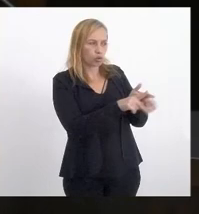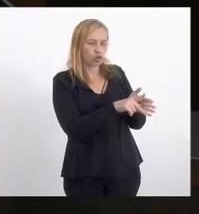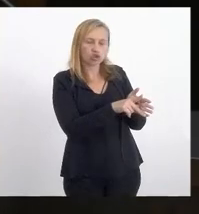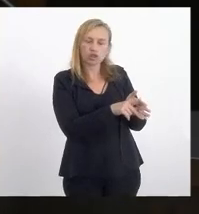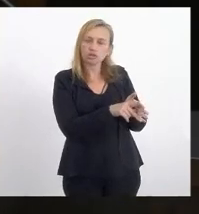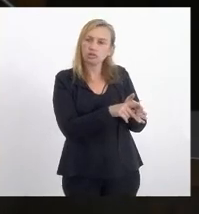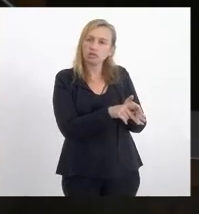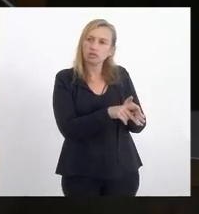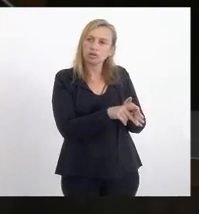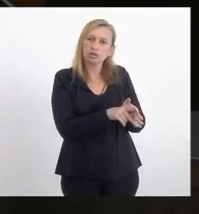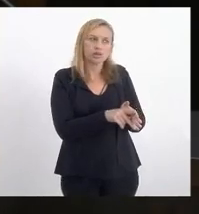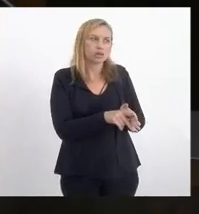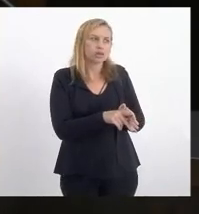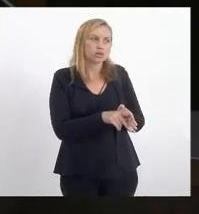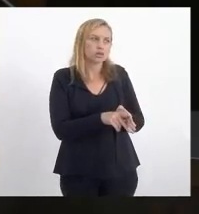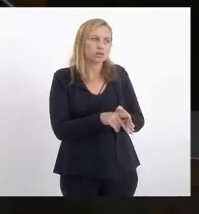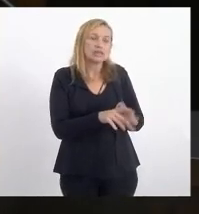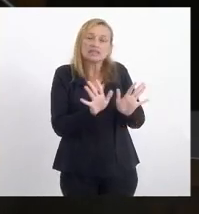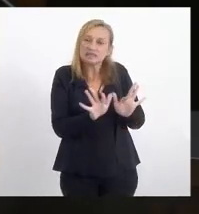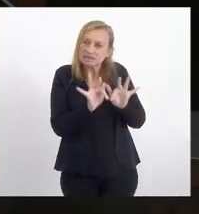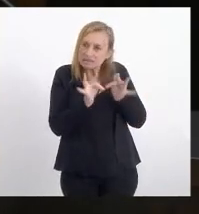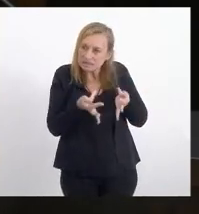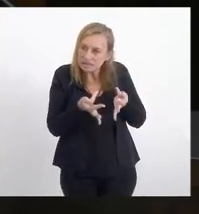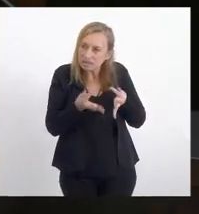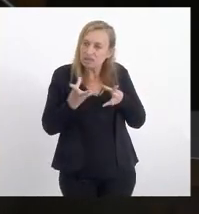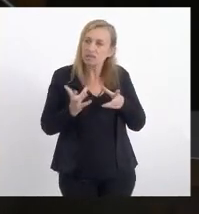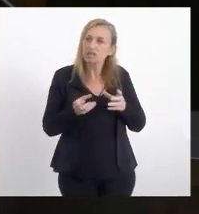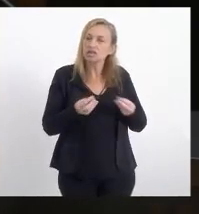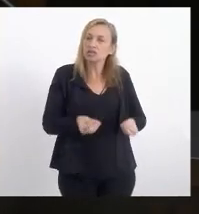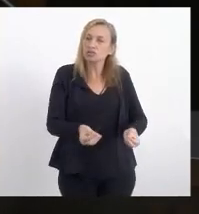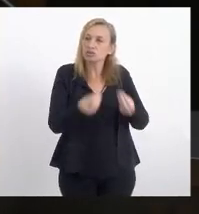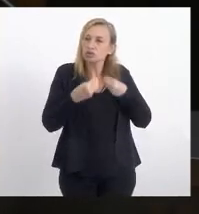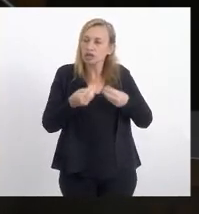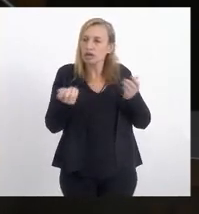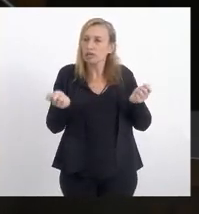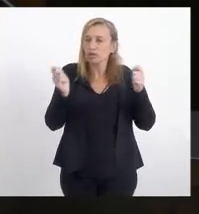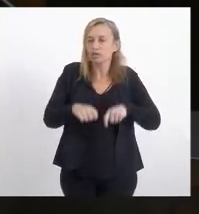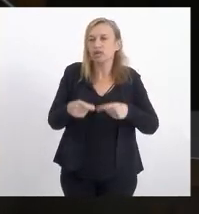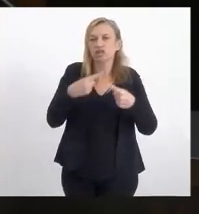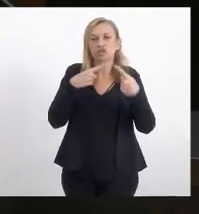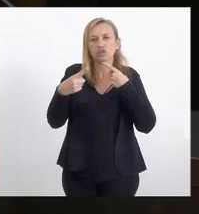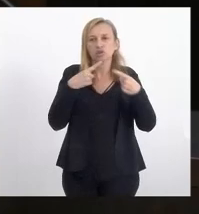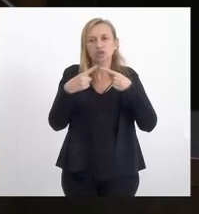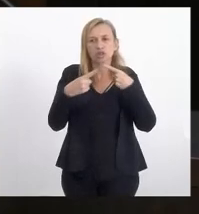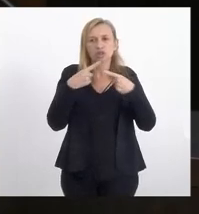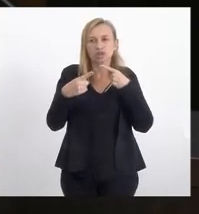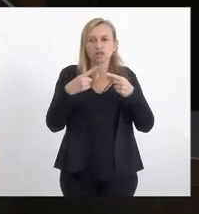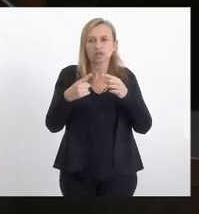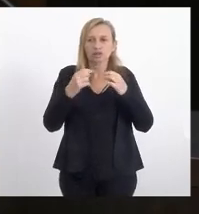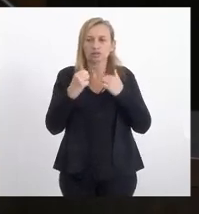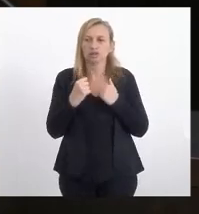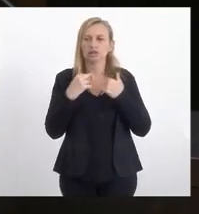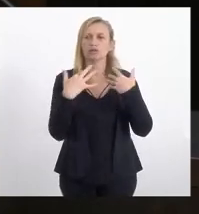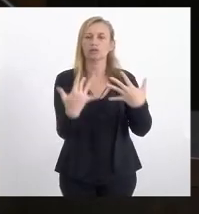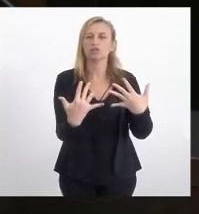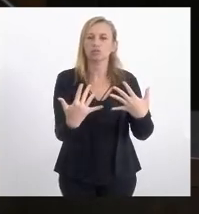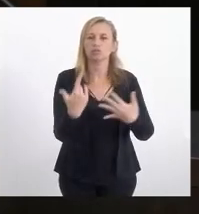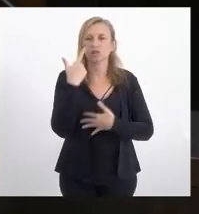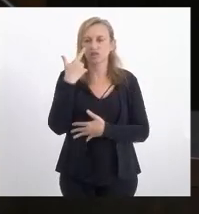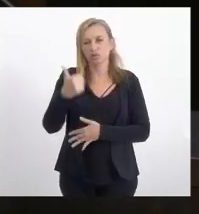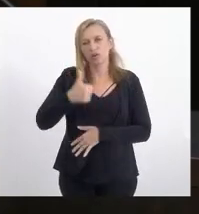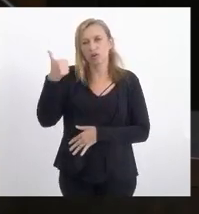é até simples e de a possibilidade para o Parlamento de bater e inclusive e fazer audiências públicas